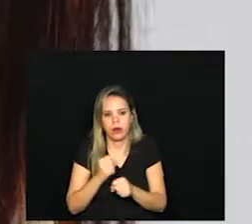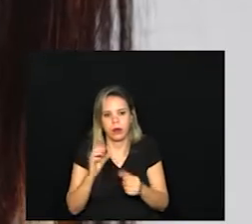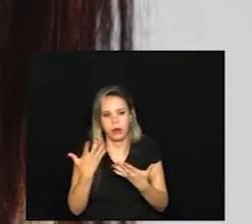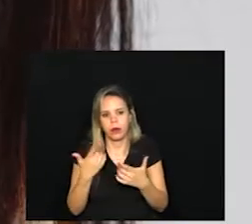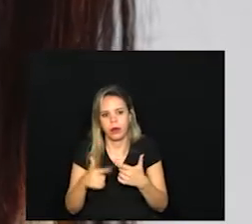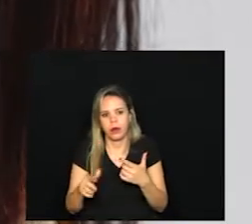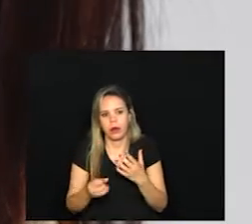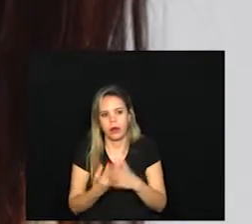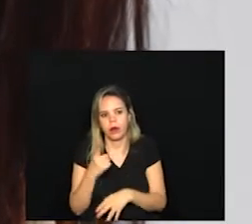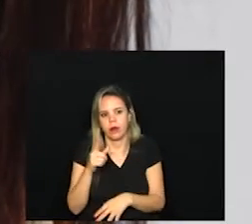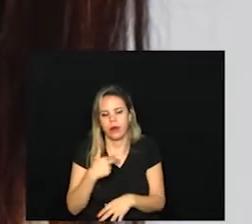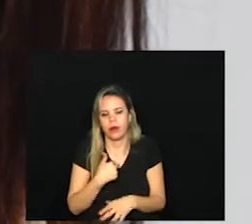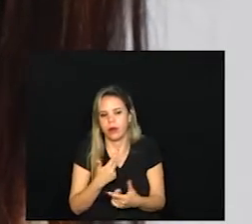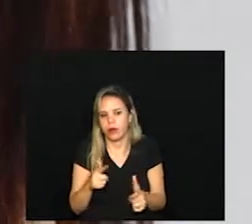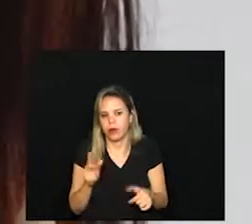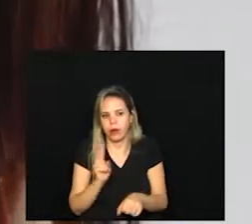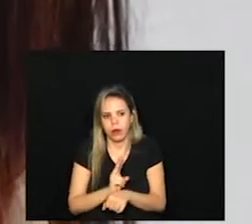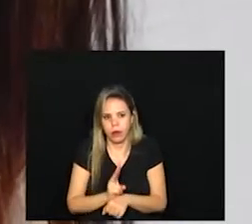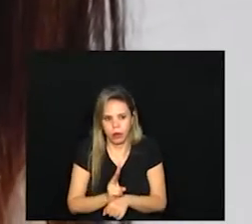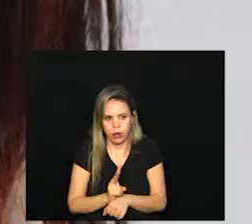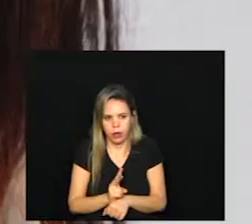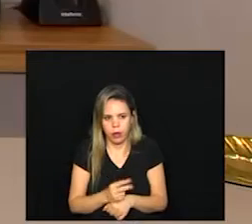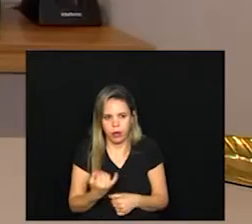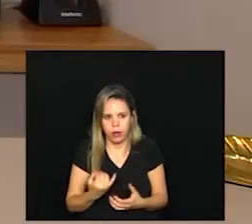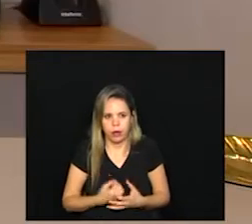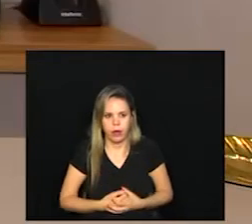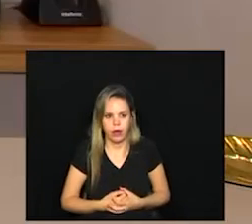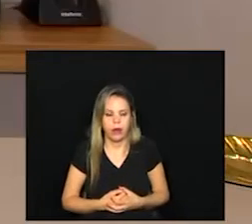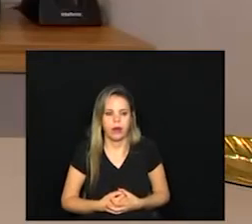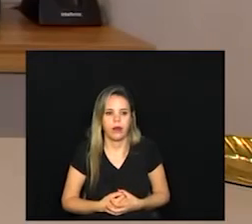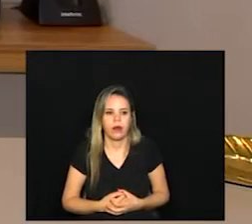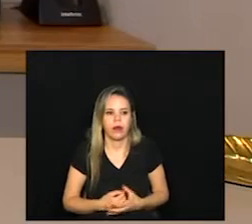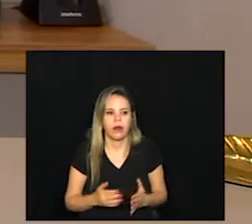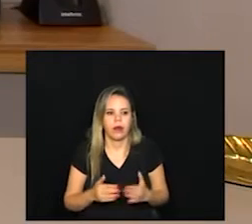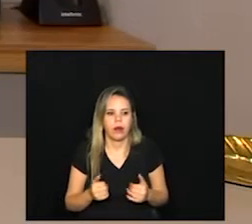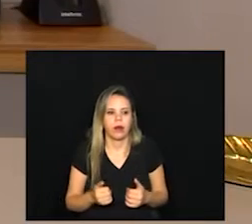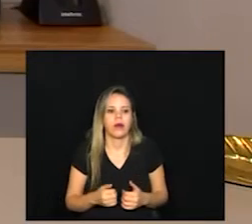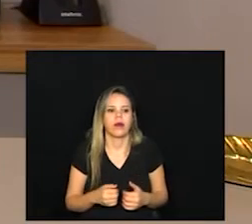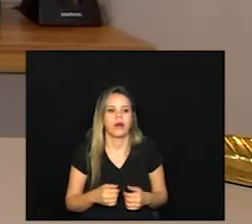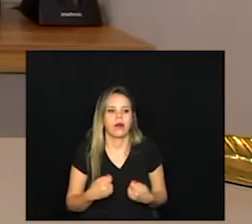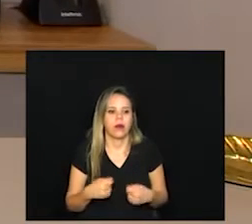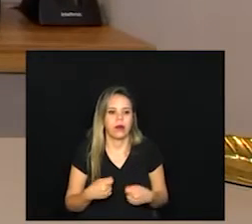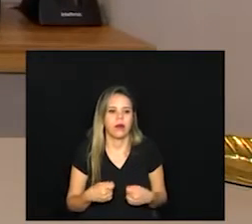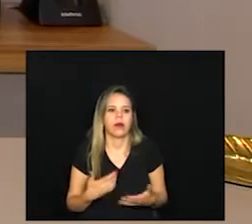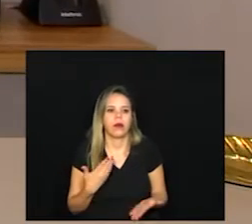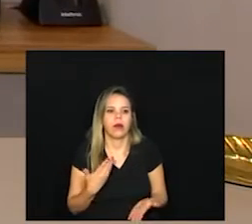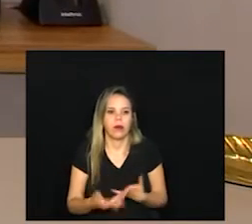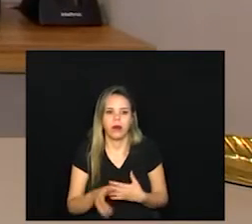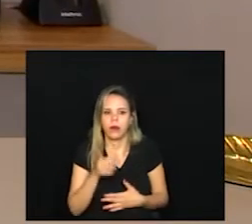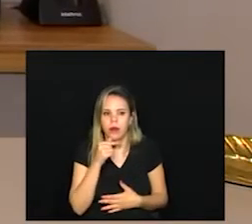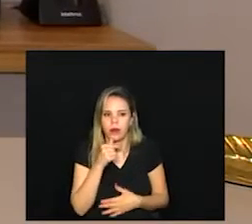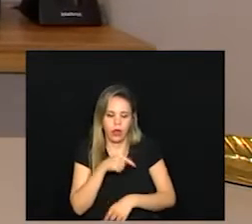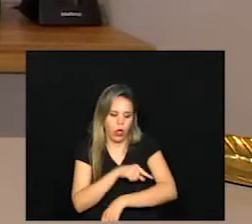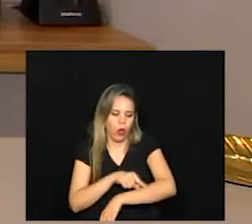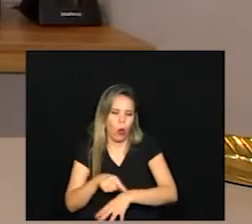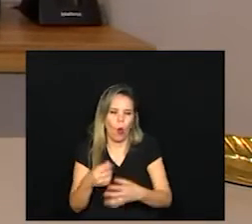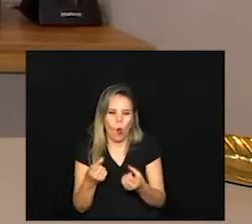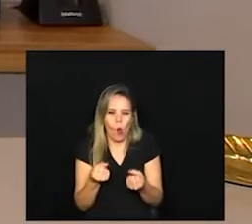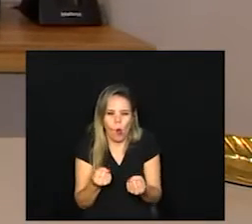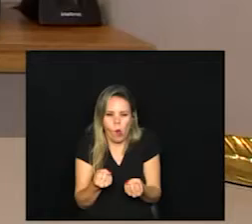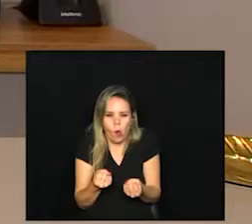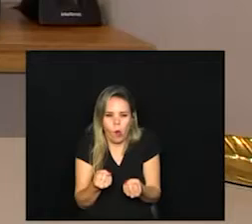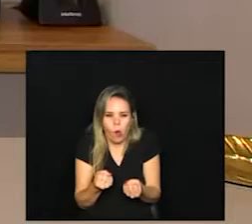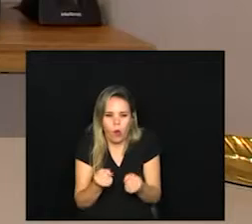causar caso você não tenha os cuidados necessários. A gente perde mais água para o ambiente, a pele vai ficando um pouco mais ressecada e a camada